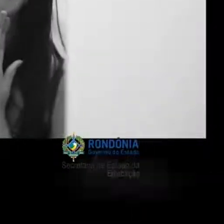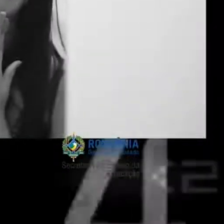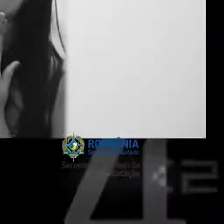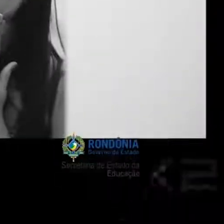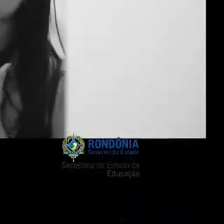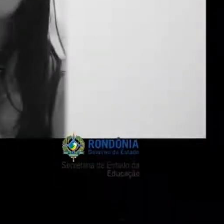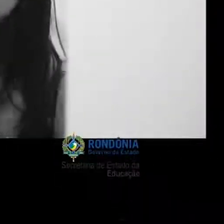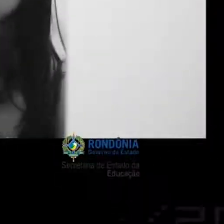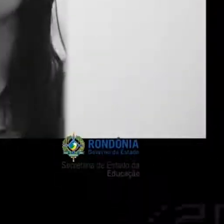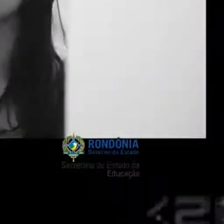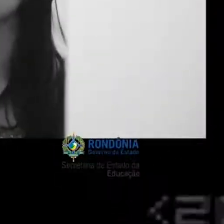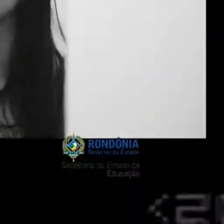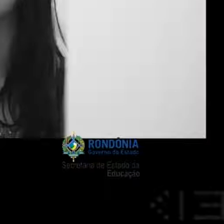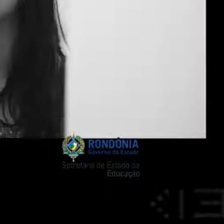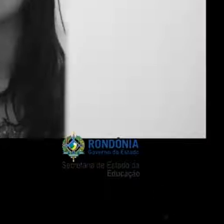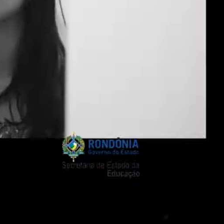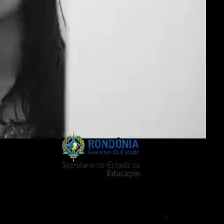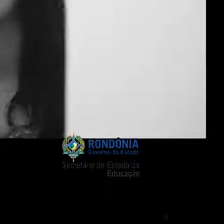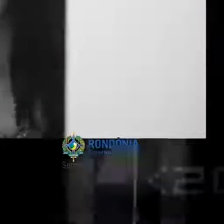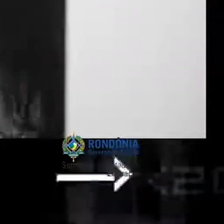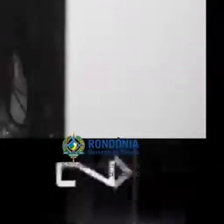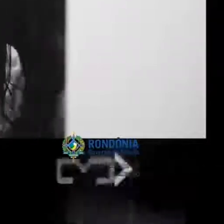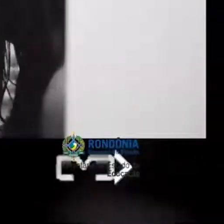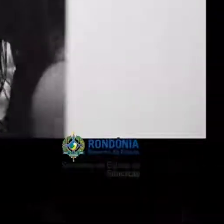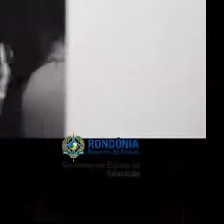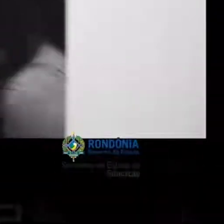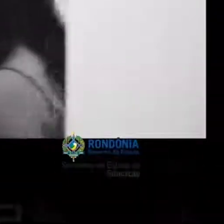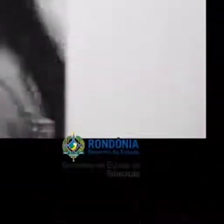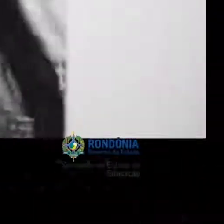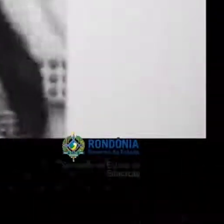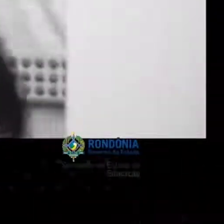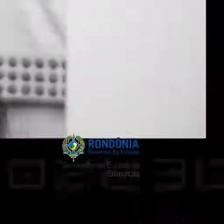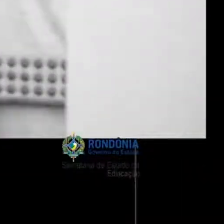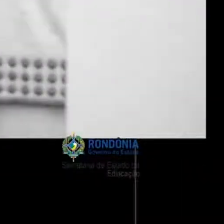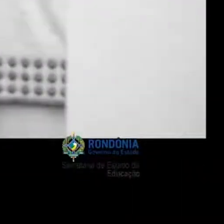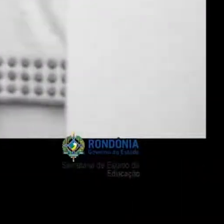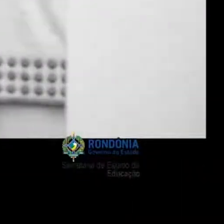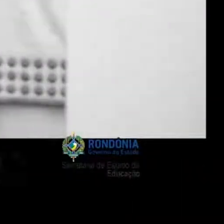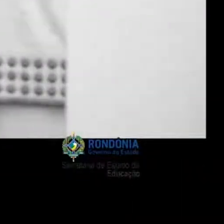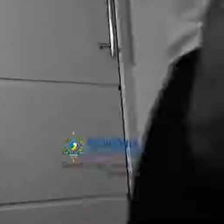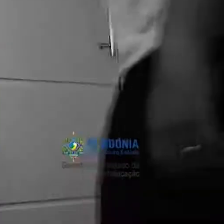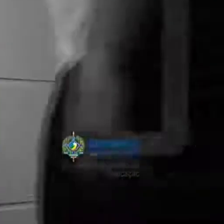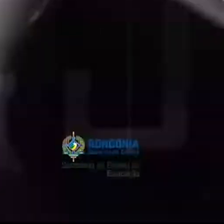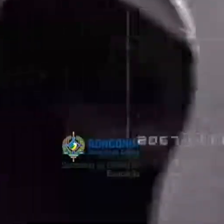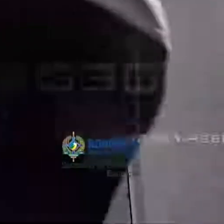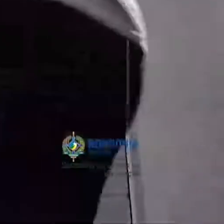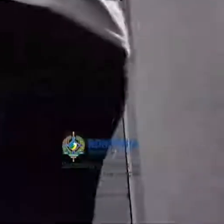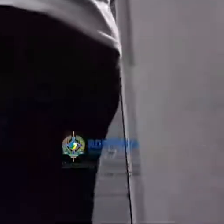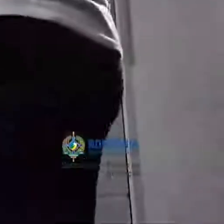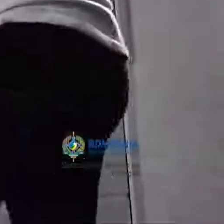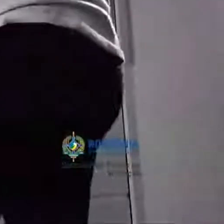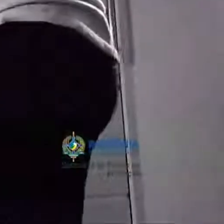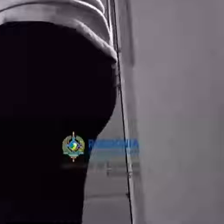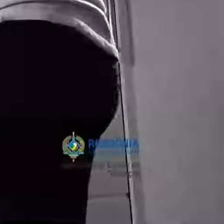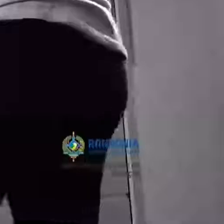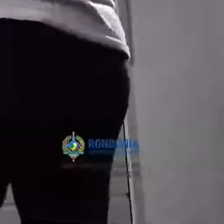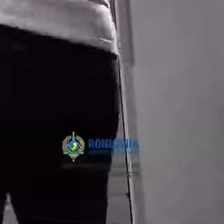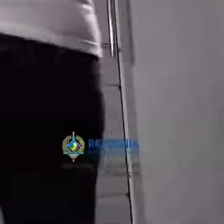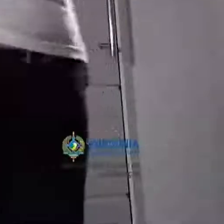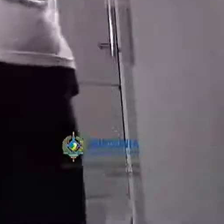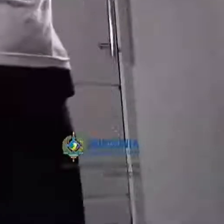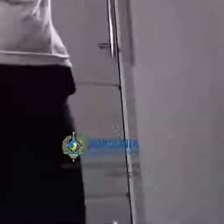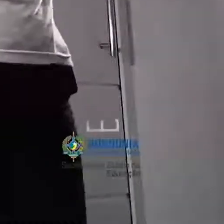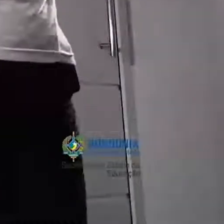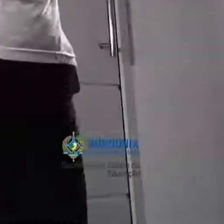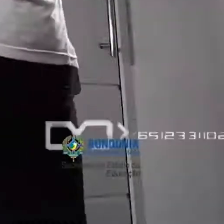de passarela ou até mesmo os lábios exagerados da atriz Angelina Jolie? O padrão de beleza estabelecido